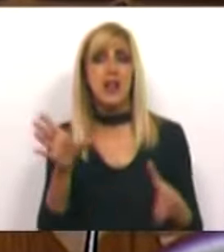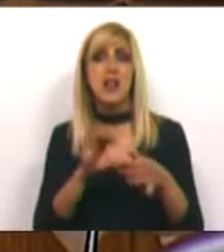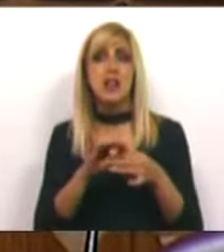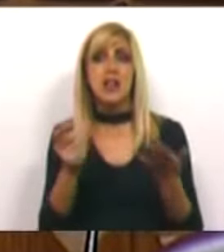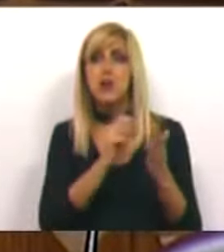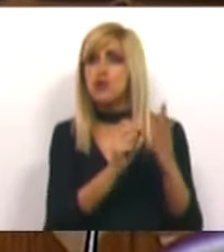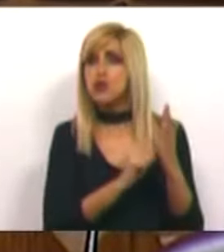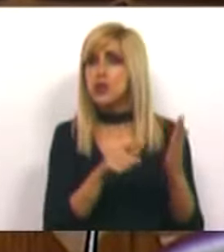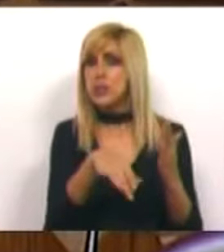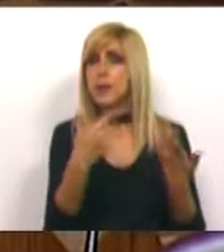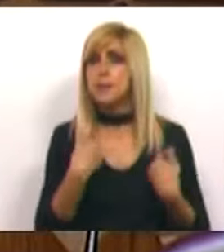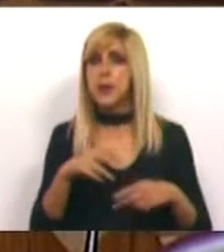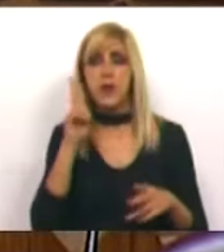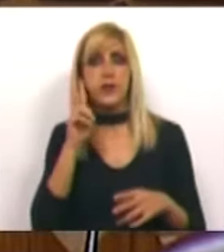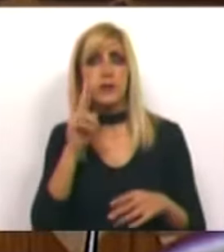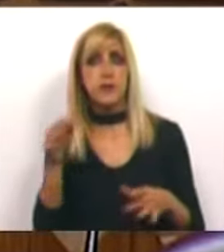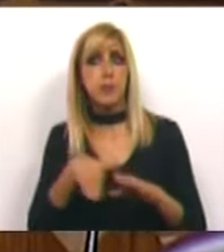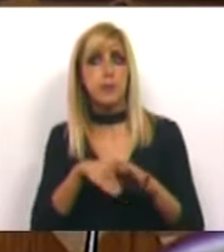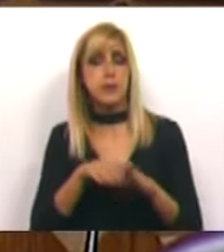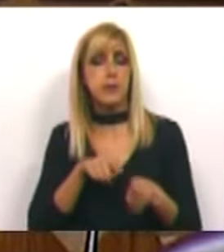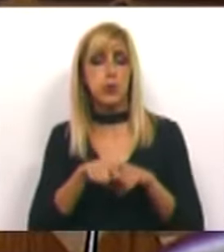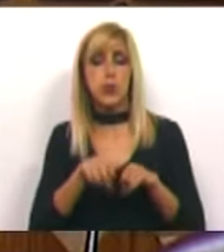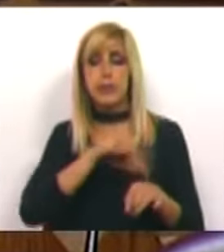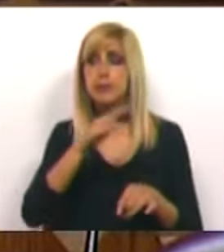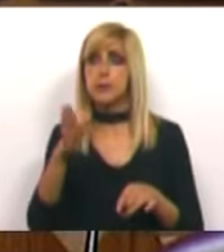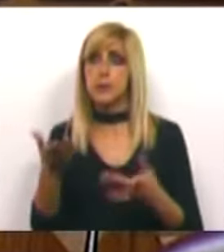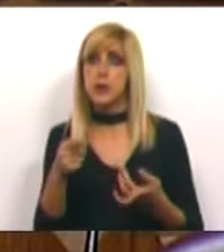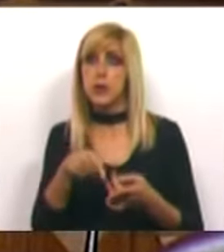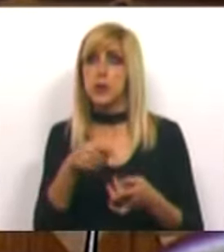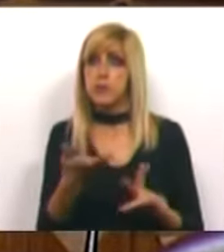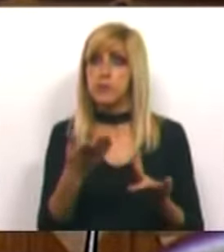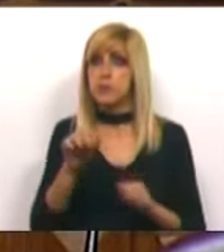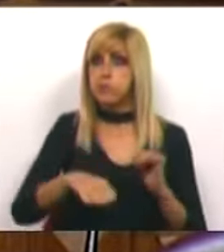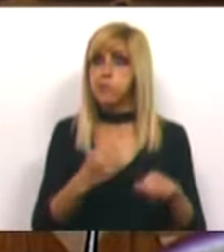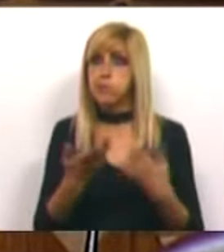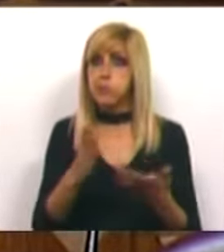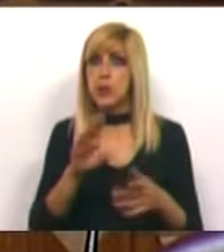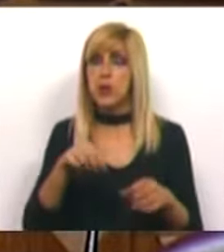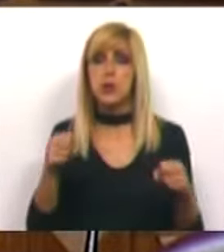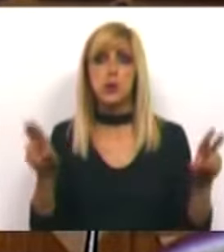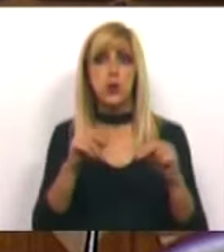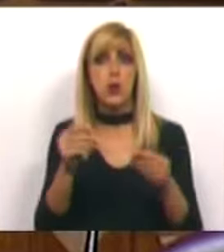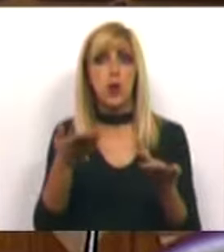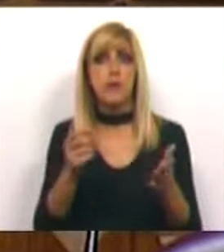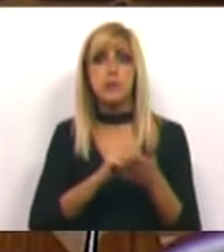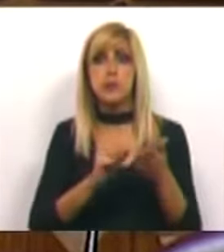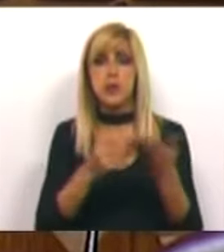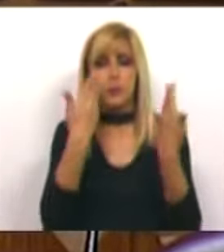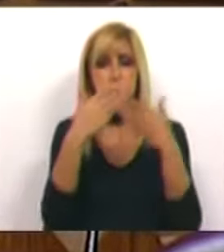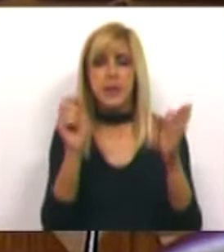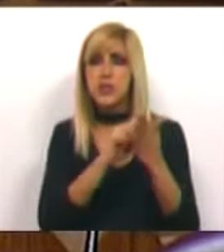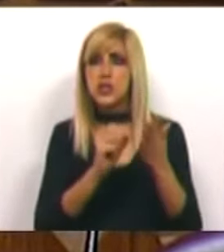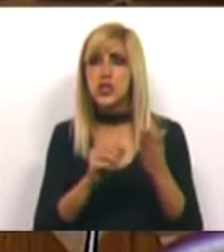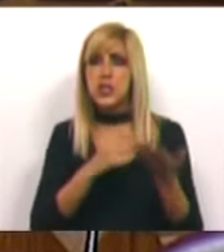ortografia, mas valorizamos a participação política e científica, o robustecimento técnico da norma escrita, a democraticidade da escrita e